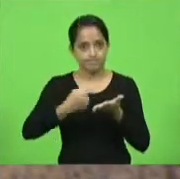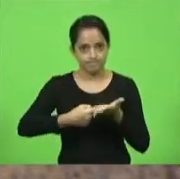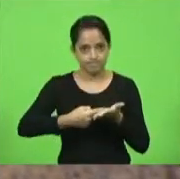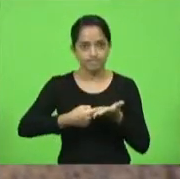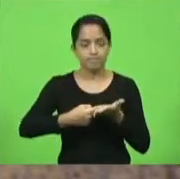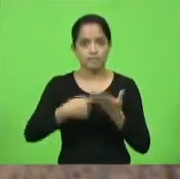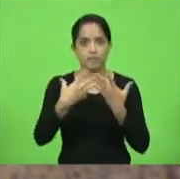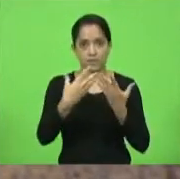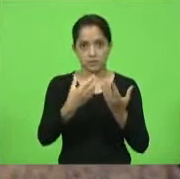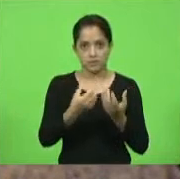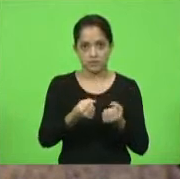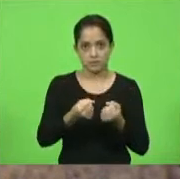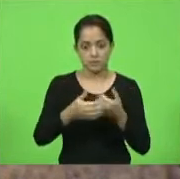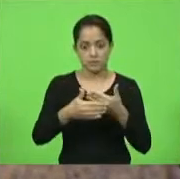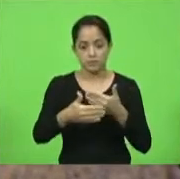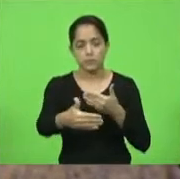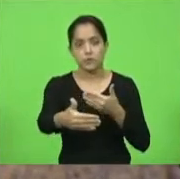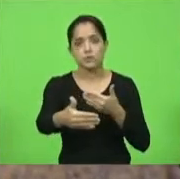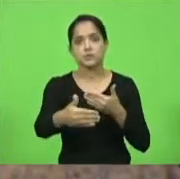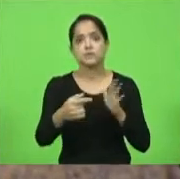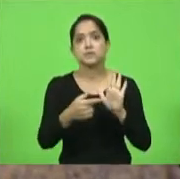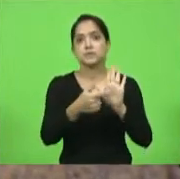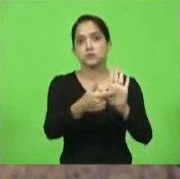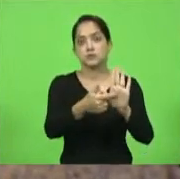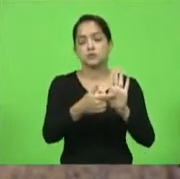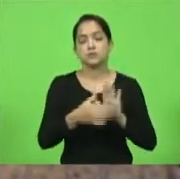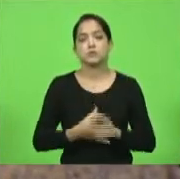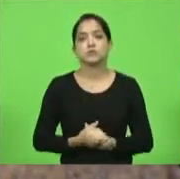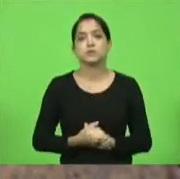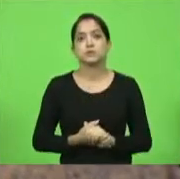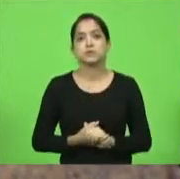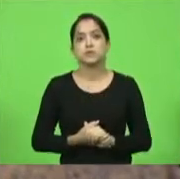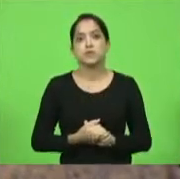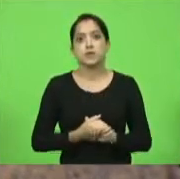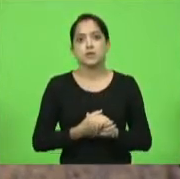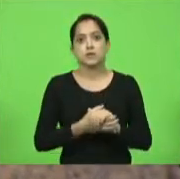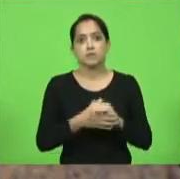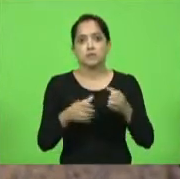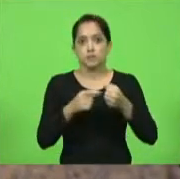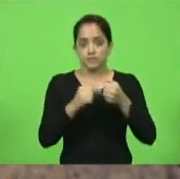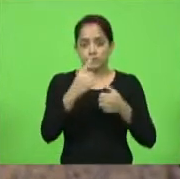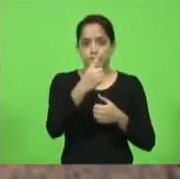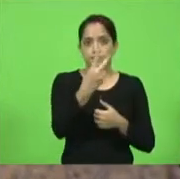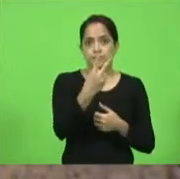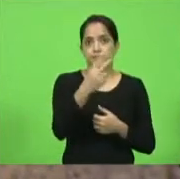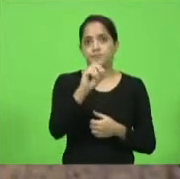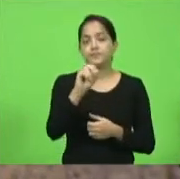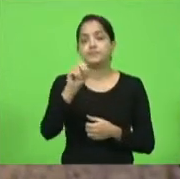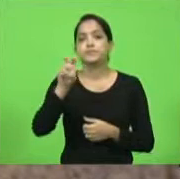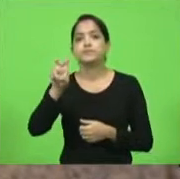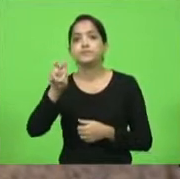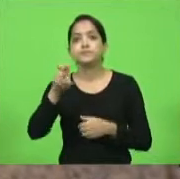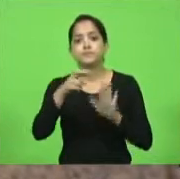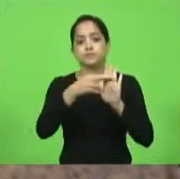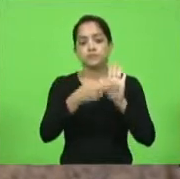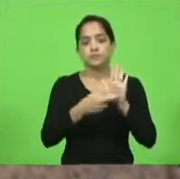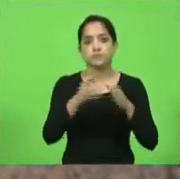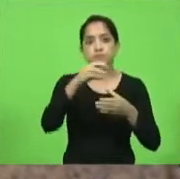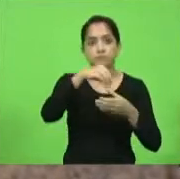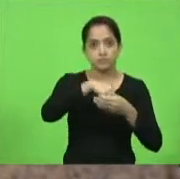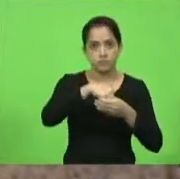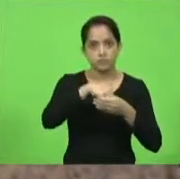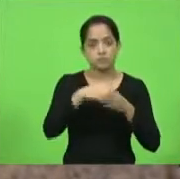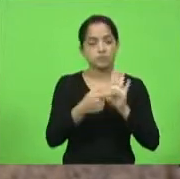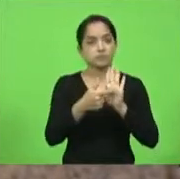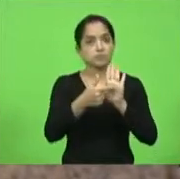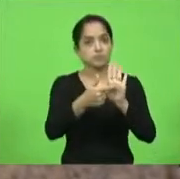das próximas indicações. Eu, conforme o artigo 205 do nosso regimento interno, indicação